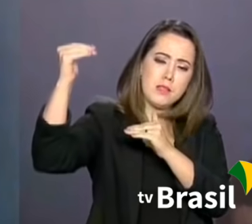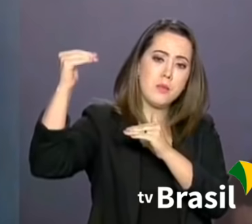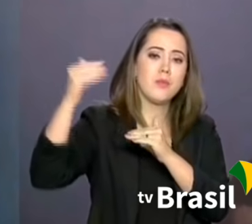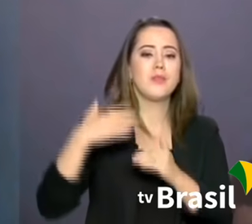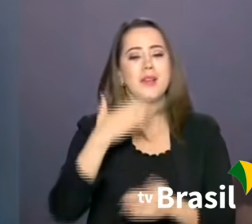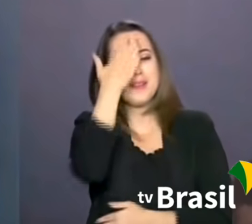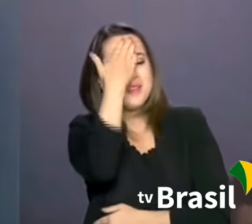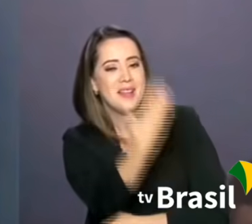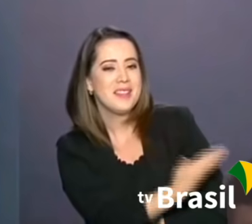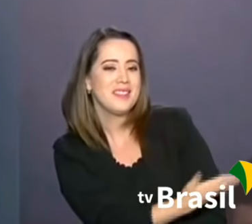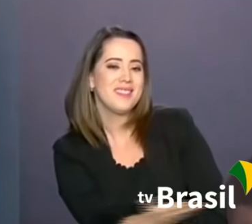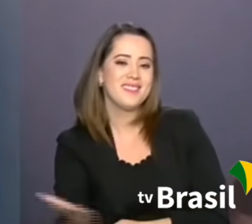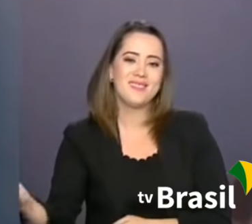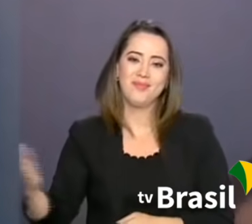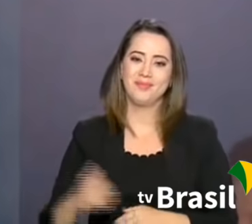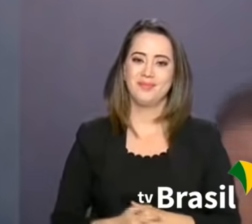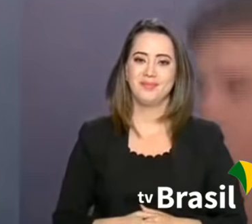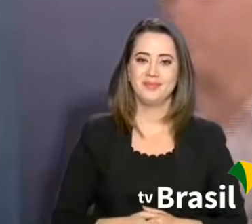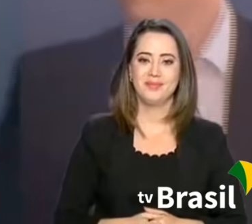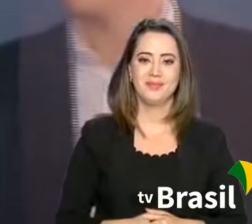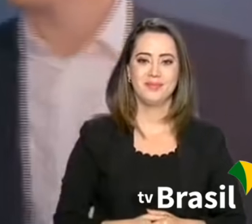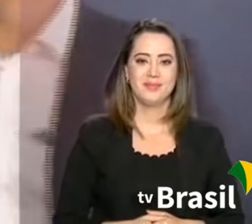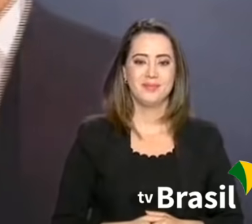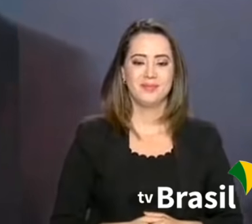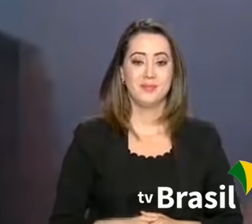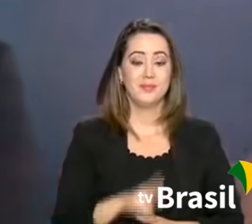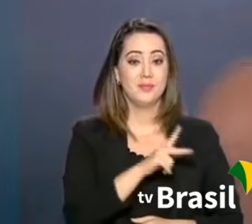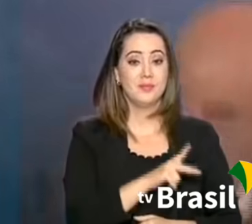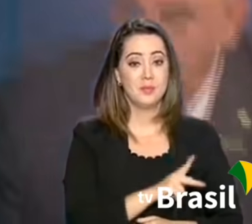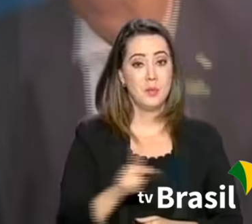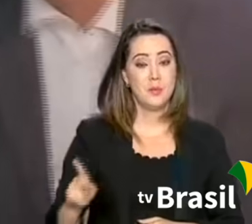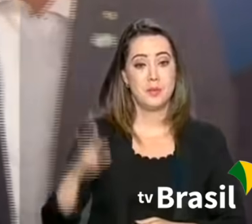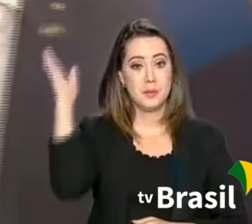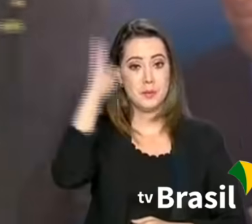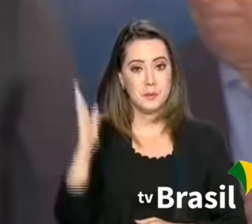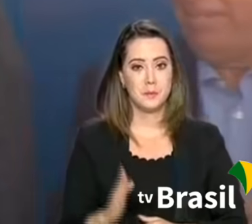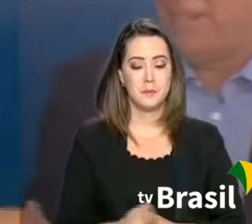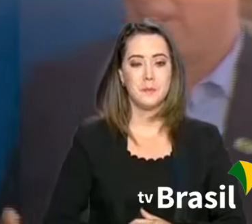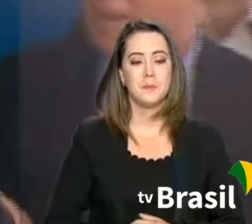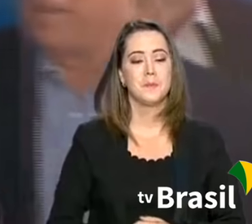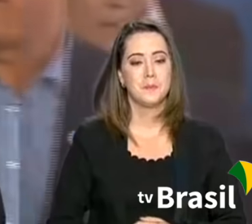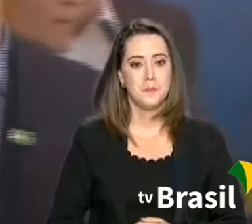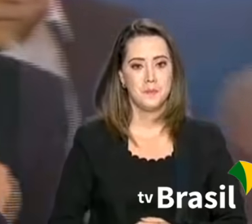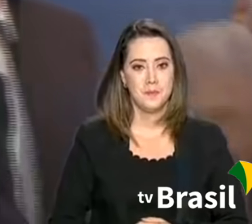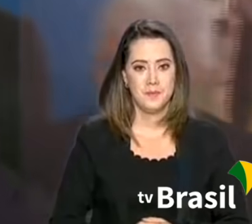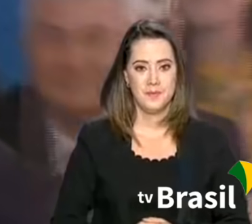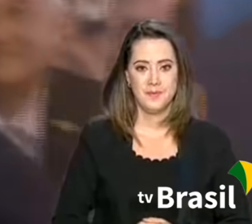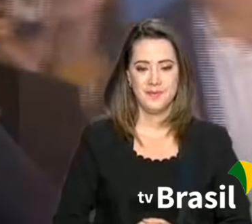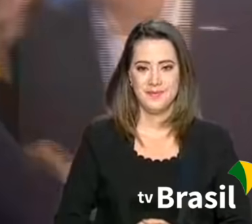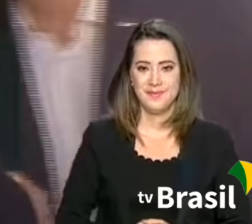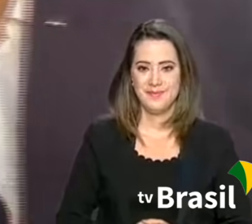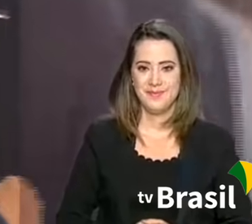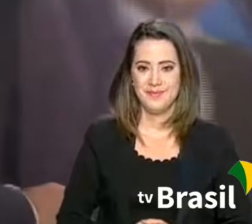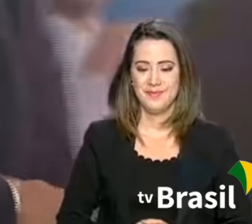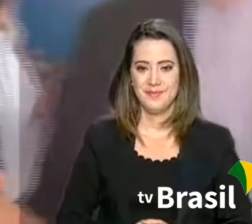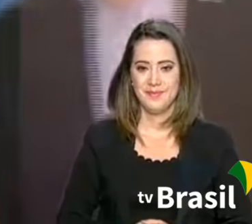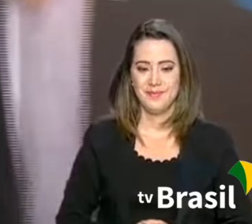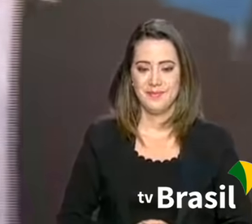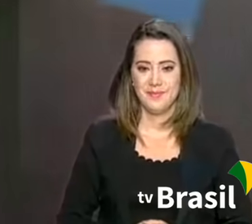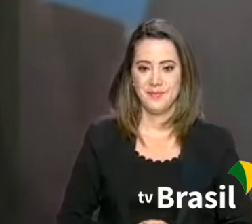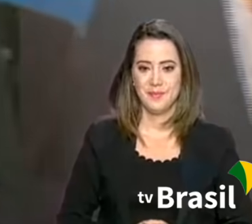Meu muito obrigado a todos vocês. Presidente da República, Jair Bolsonaro.